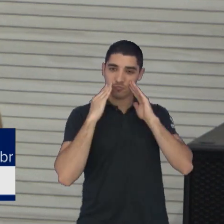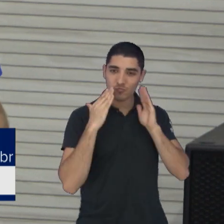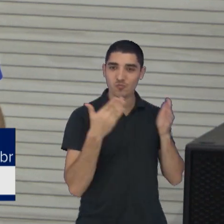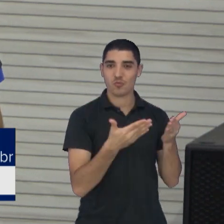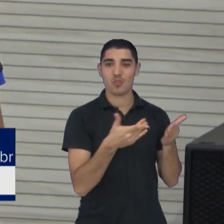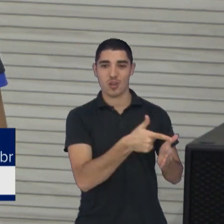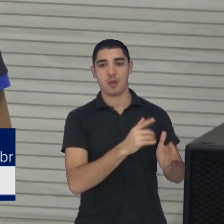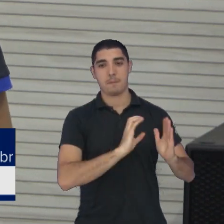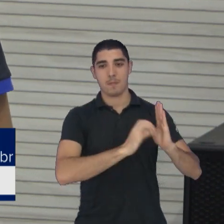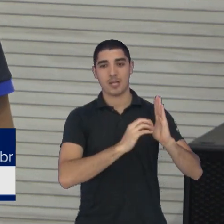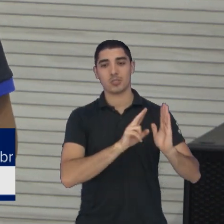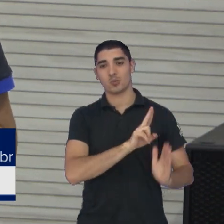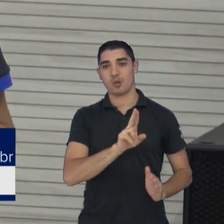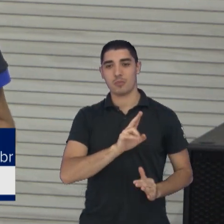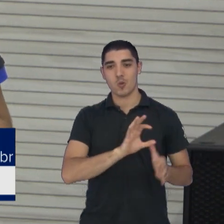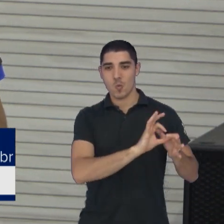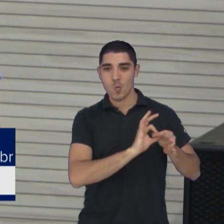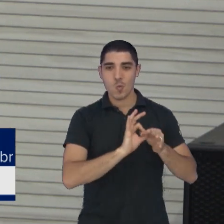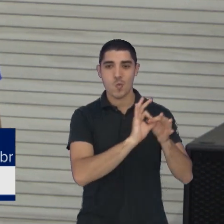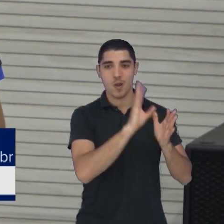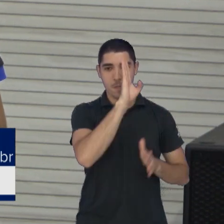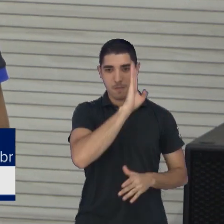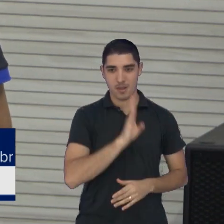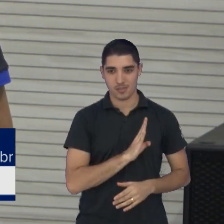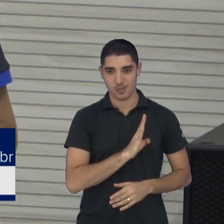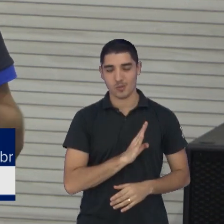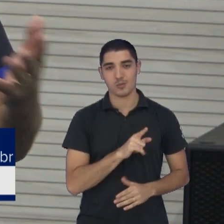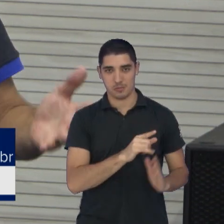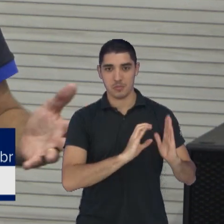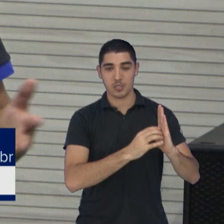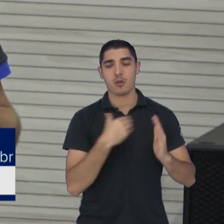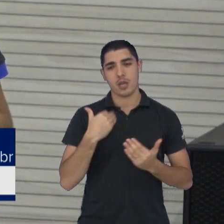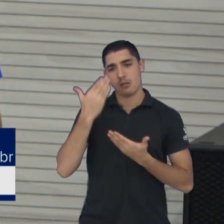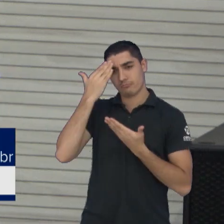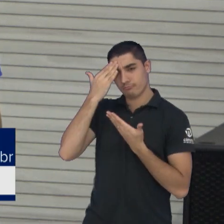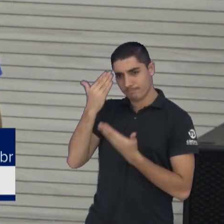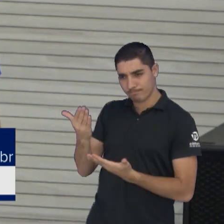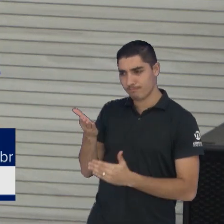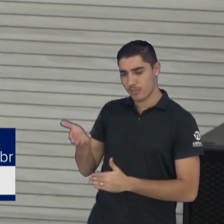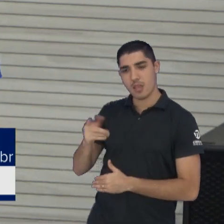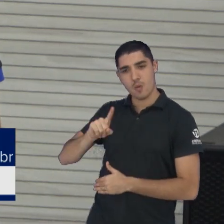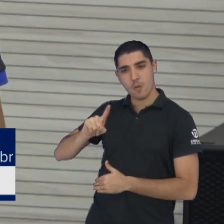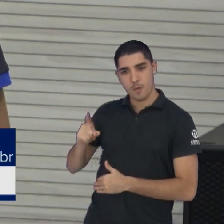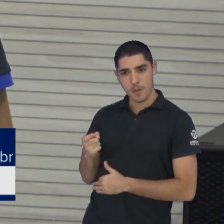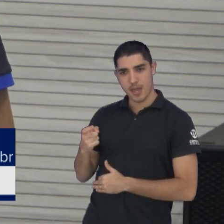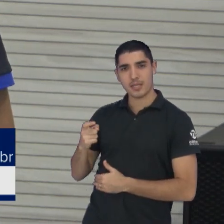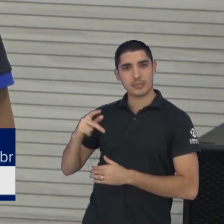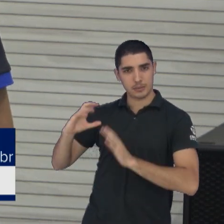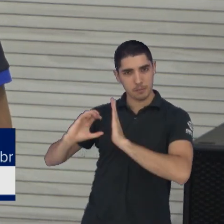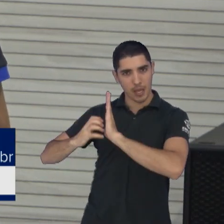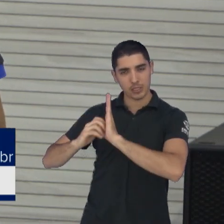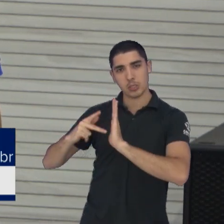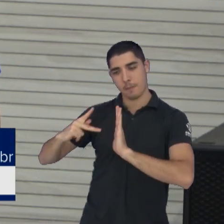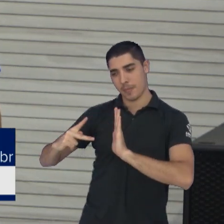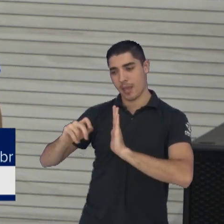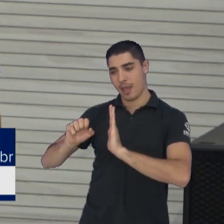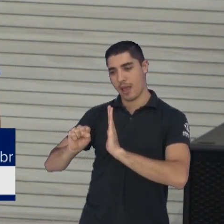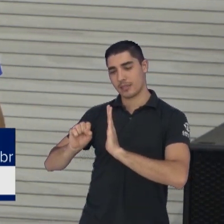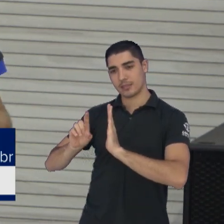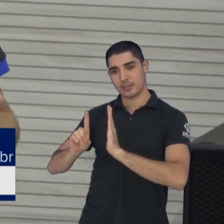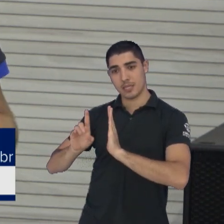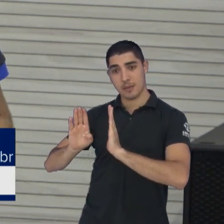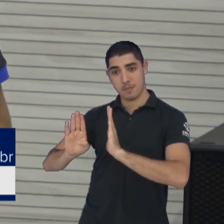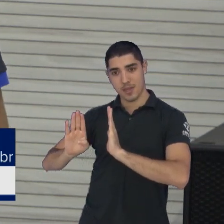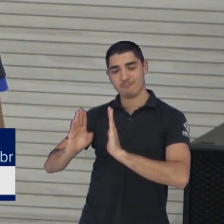do União Brasil. Quero agradecer também ao meu partido anterior, PSDB, por todas